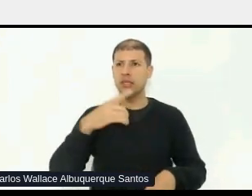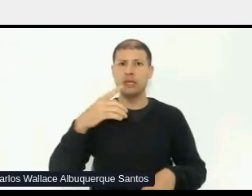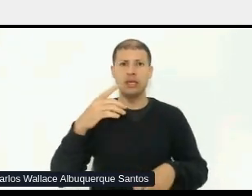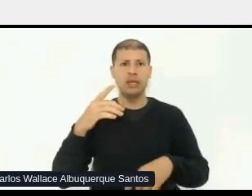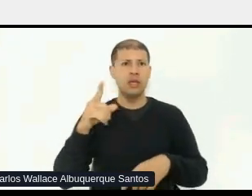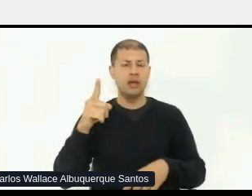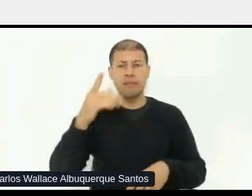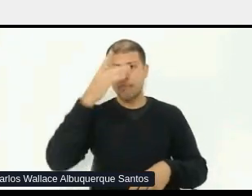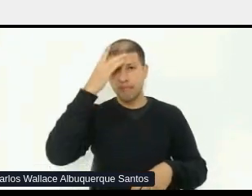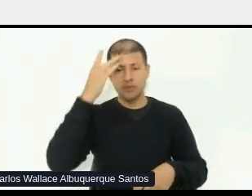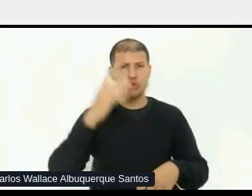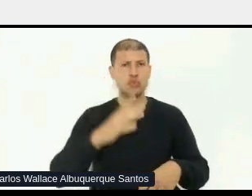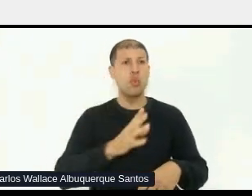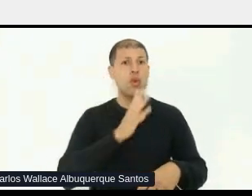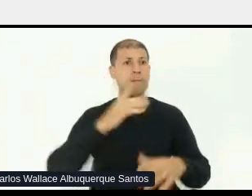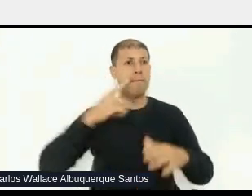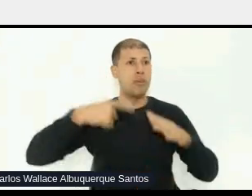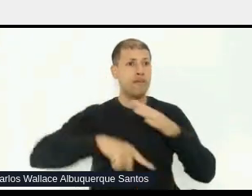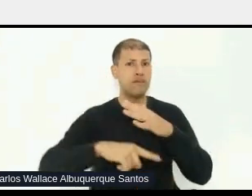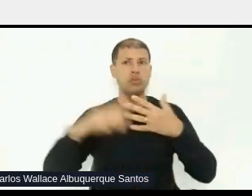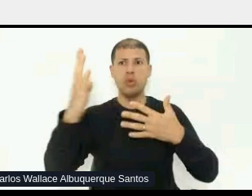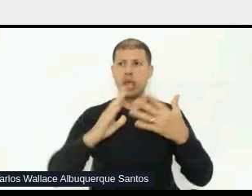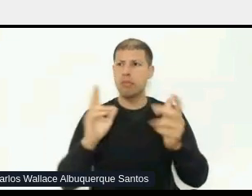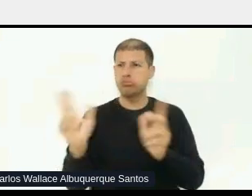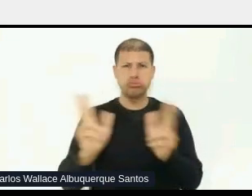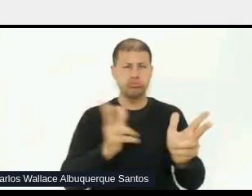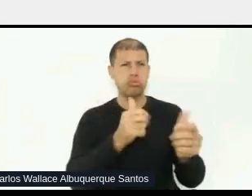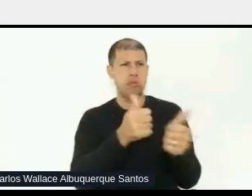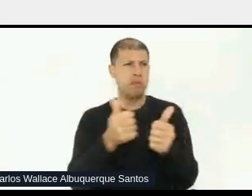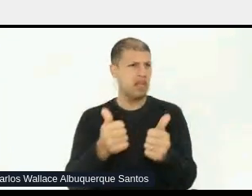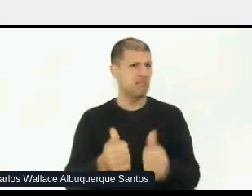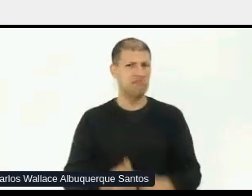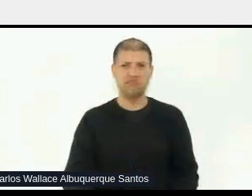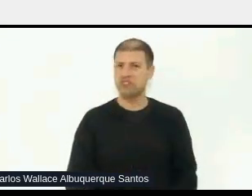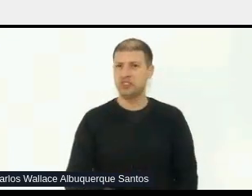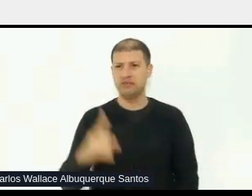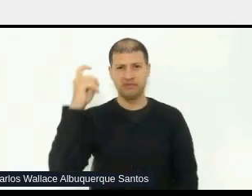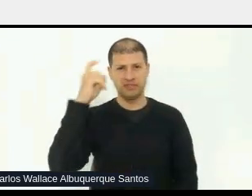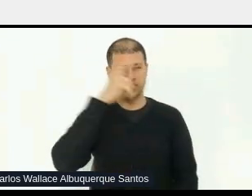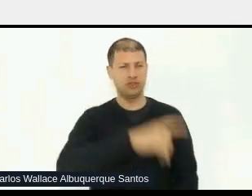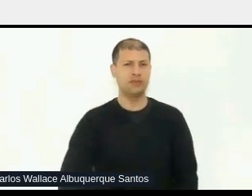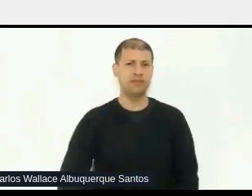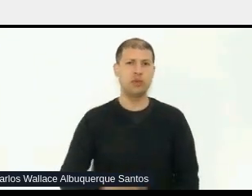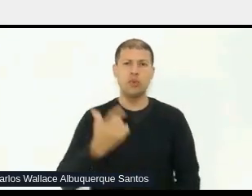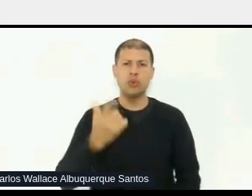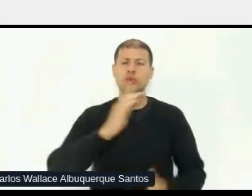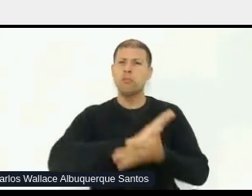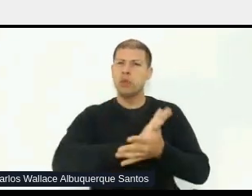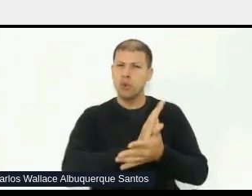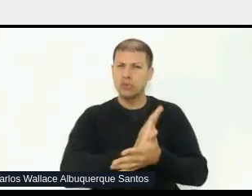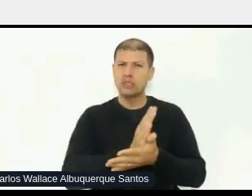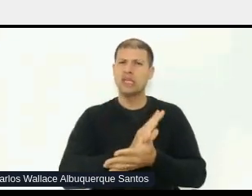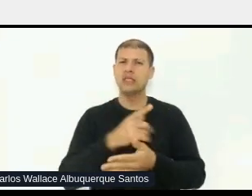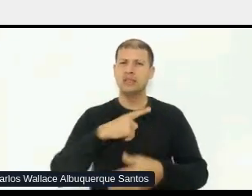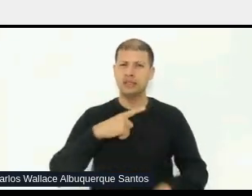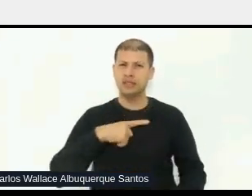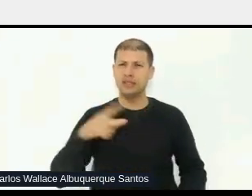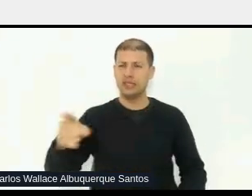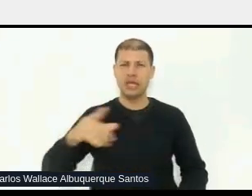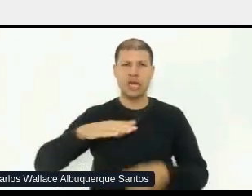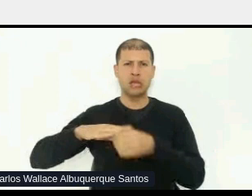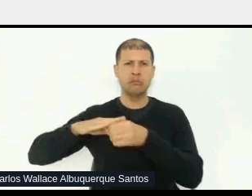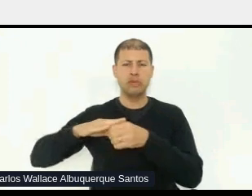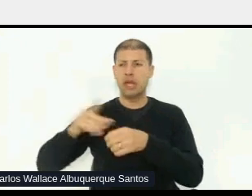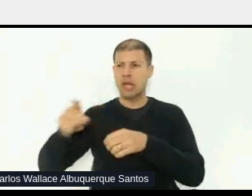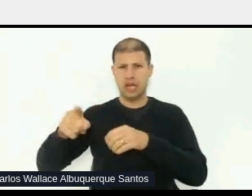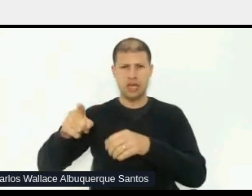era letrado nisso, né, que conhecia Libras. Outras questões, preconceito, capacitismo, a gente teve esse tipo de coisa, inclusive na política,